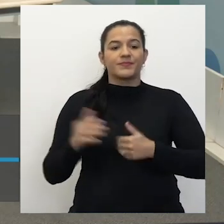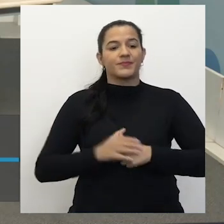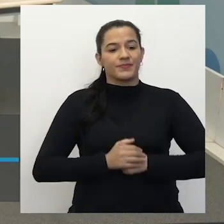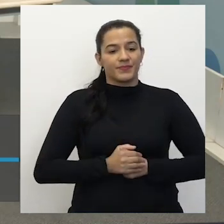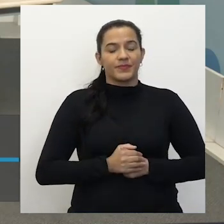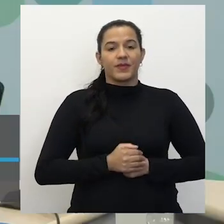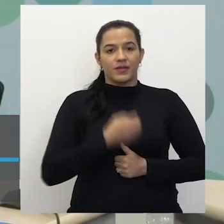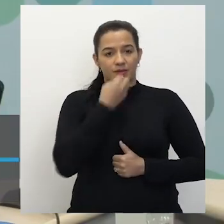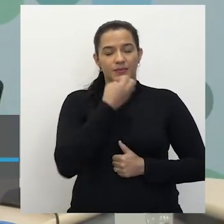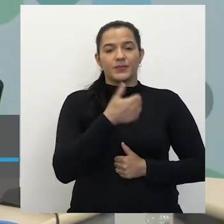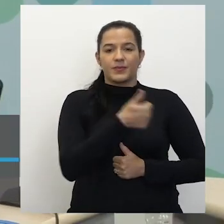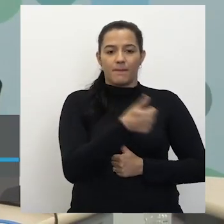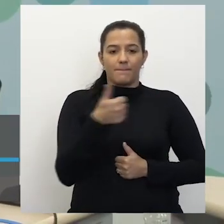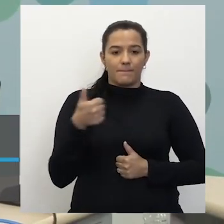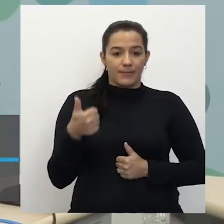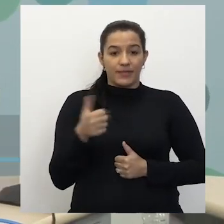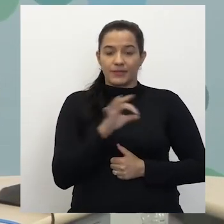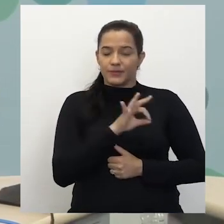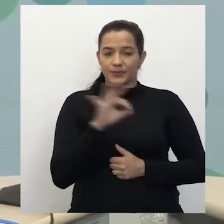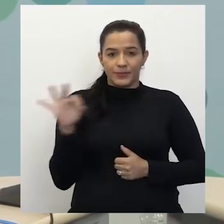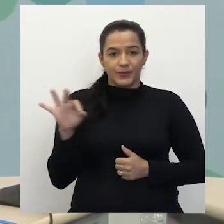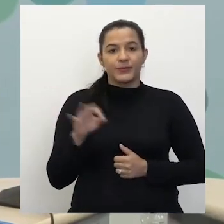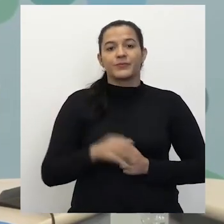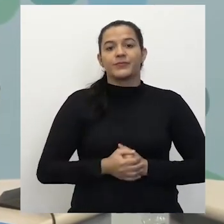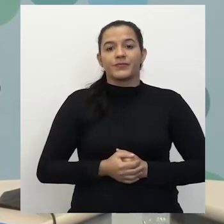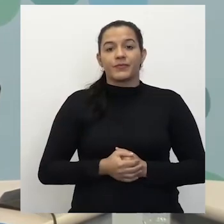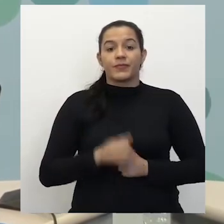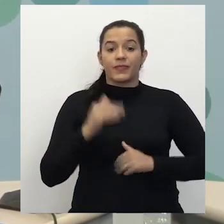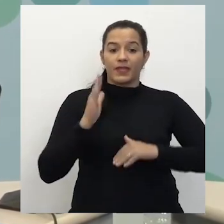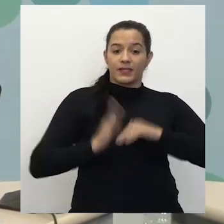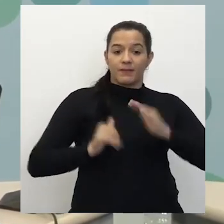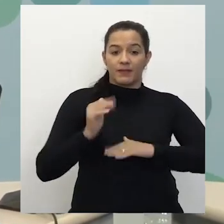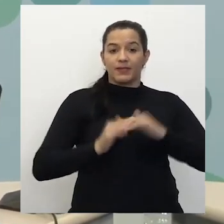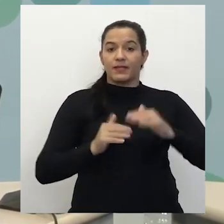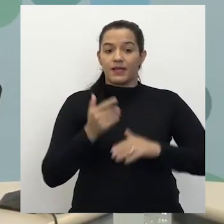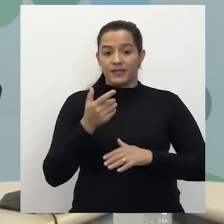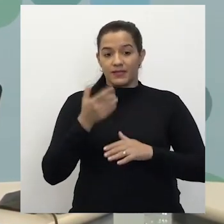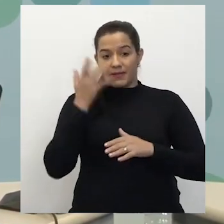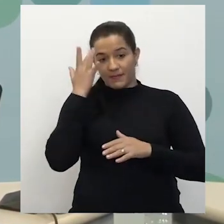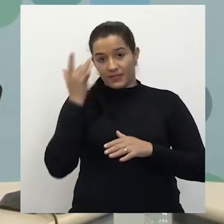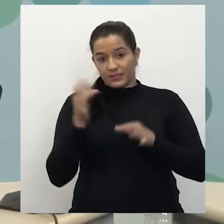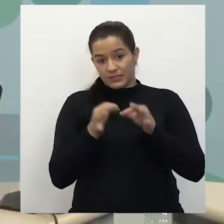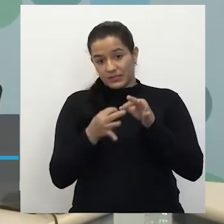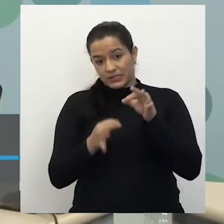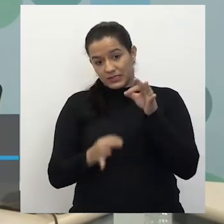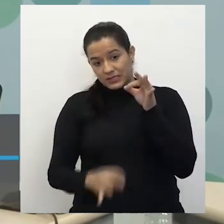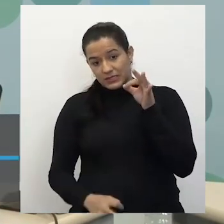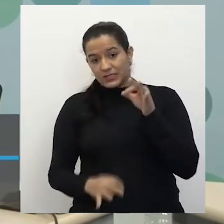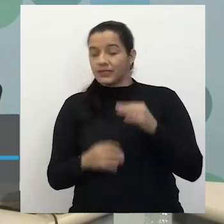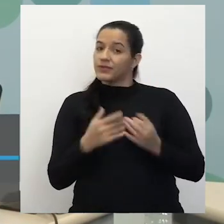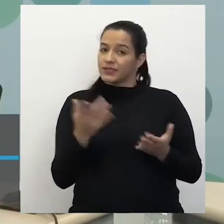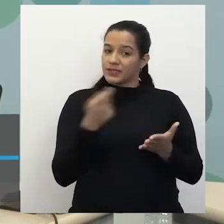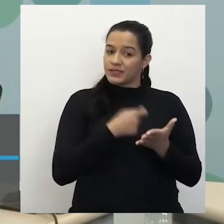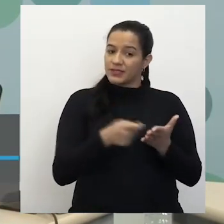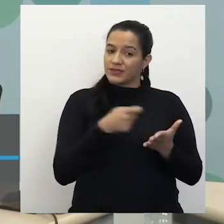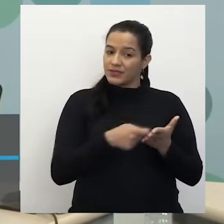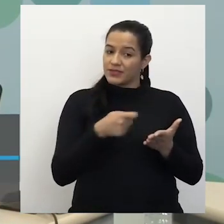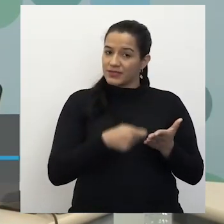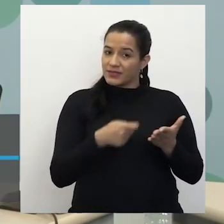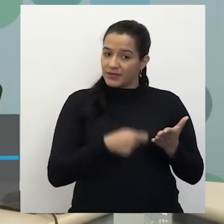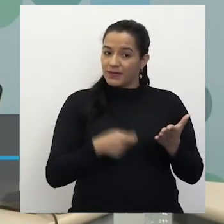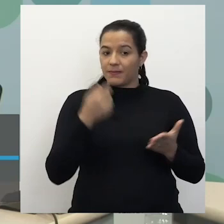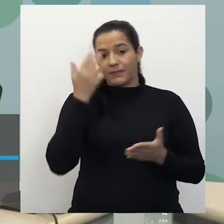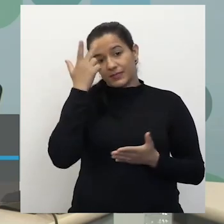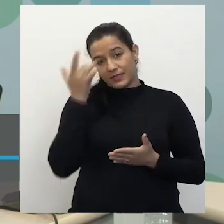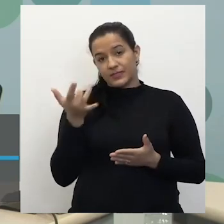bem, tudo ótimo. Gente, essa habilidade enorme, amanhã ainda vai vigorar, então quem gosta de anotar aí já fica preparada a canetinha, que amanhã